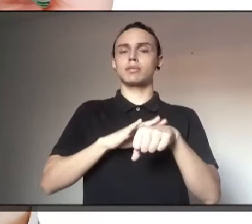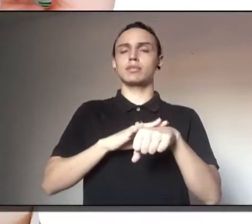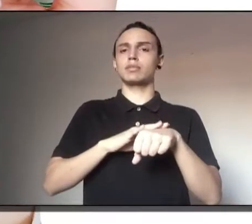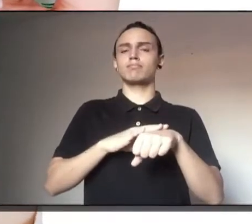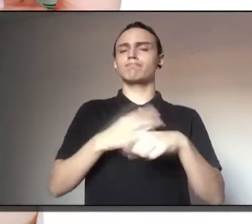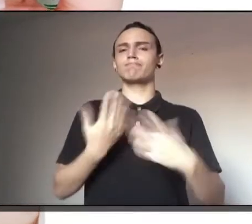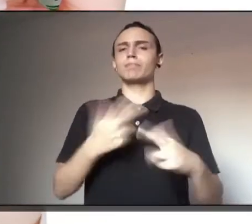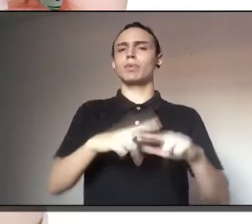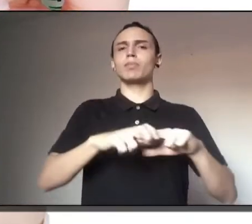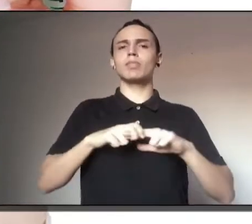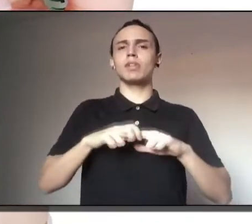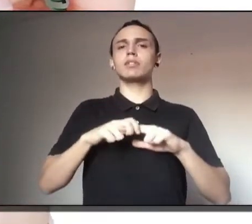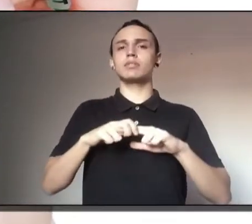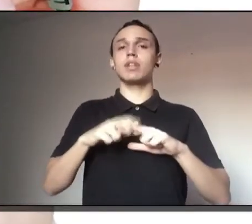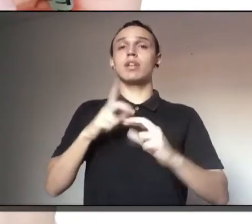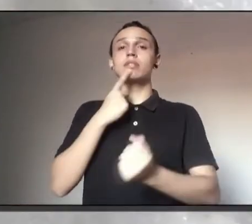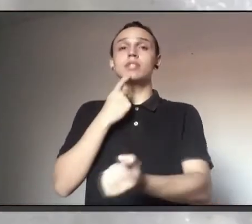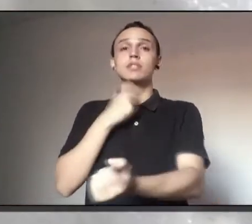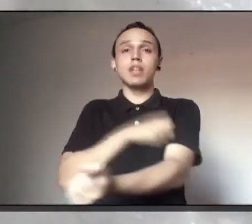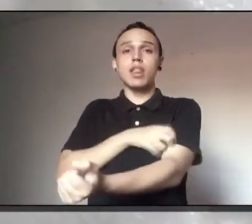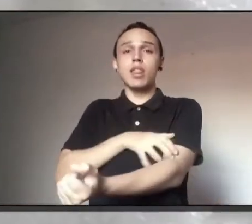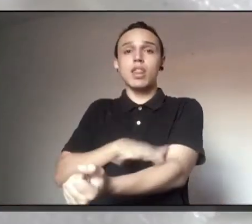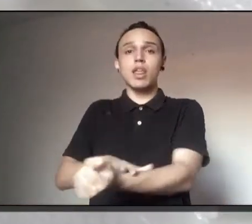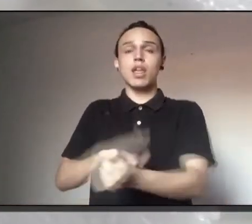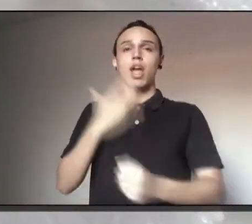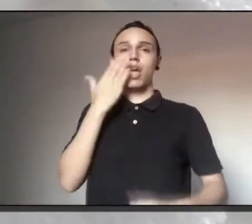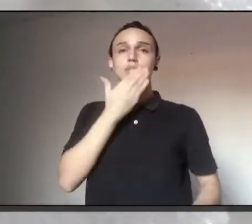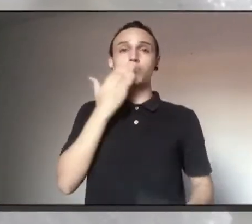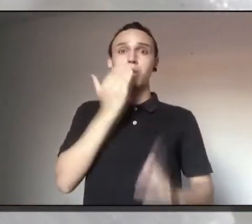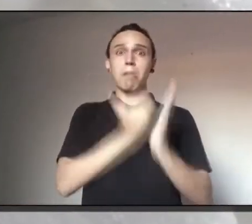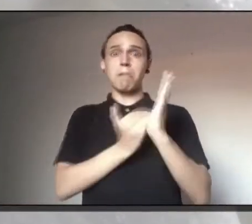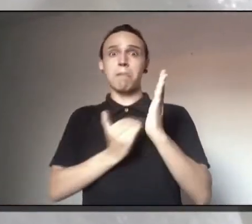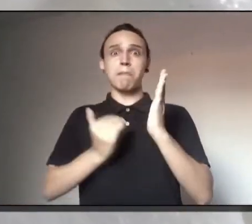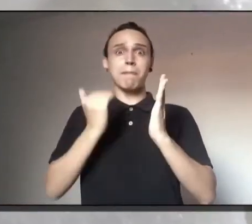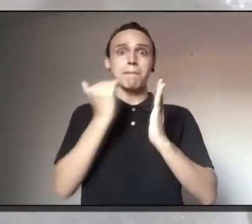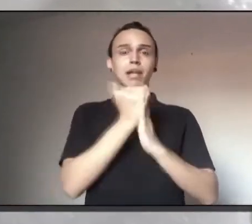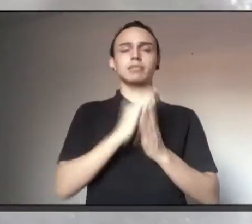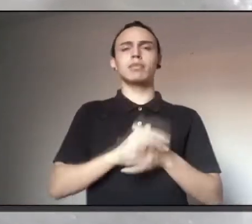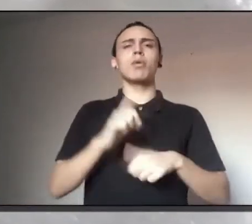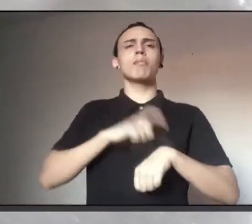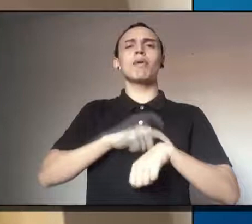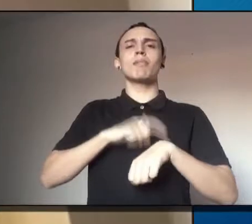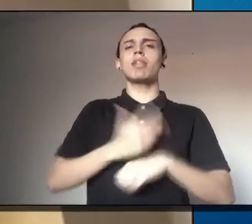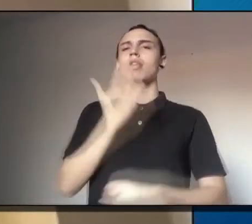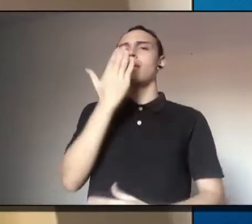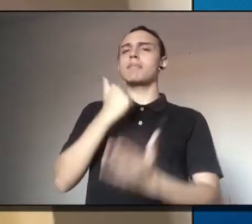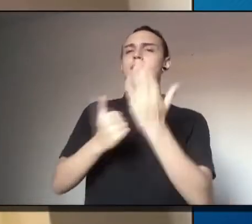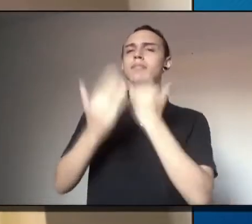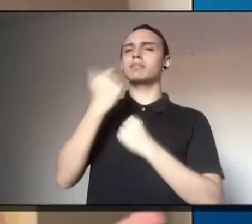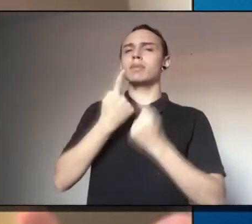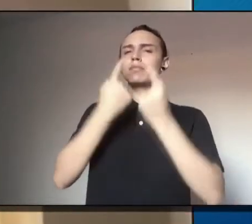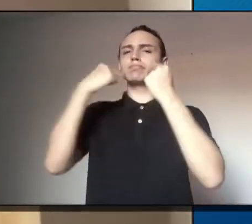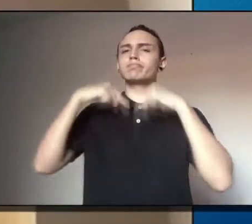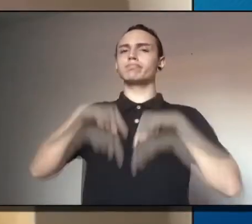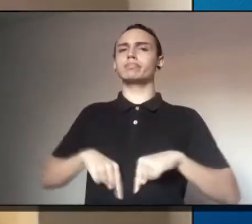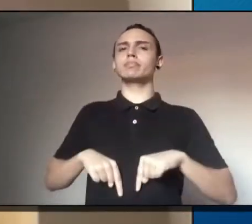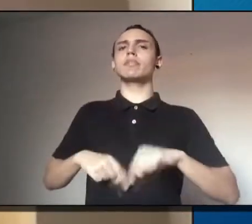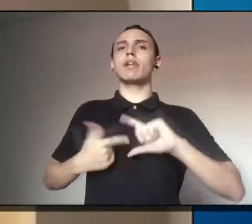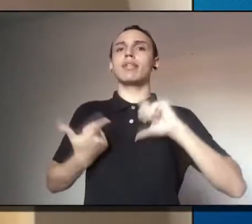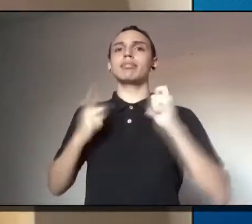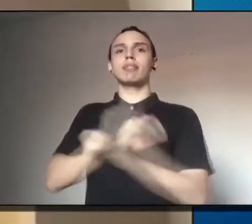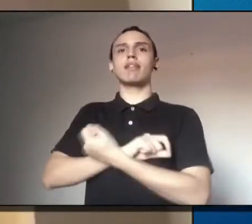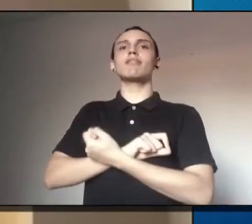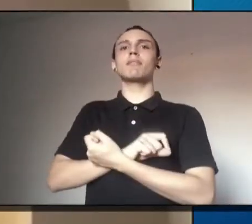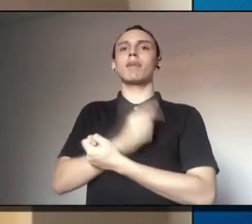Diabetes é uma doença que ela acontece pelo excesso de açúcar no sangue. Quando a gente se alimenta, todo o nosso alimento